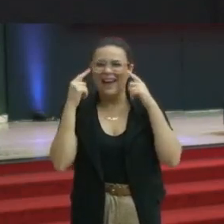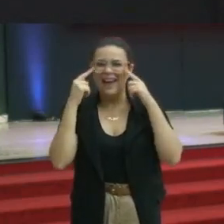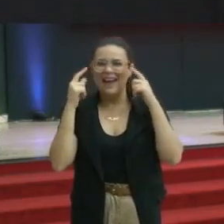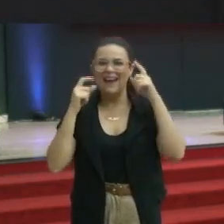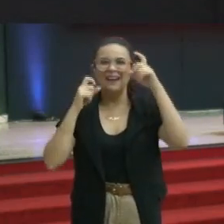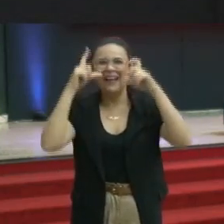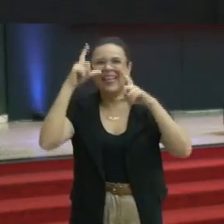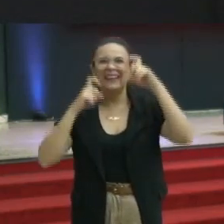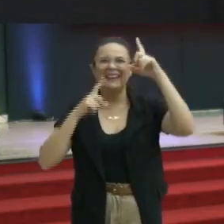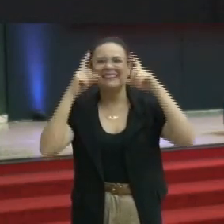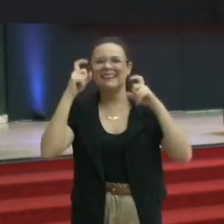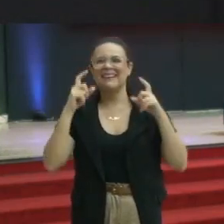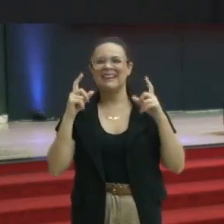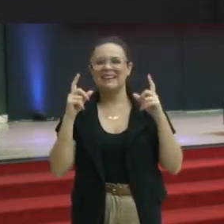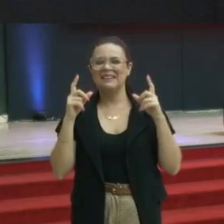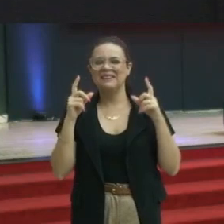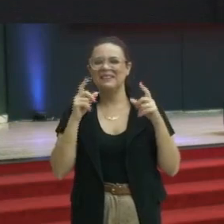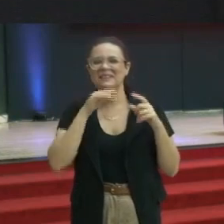São amargas.